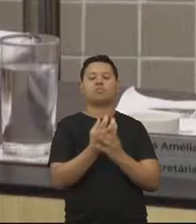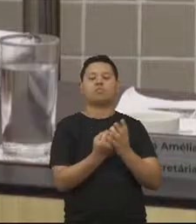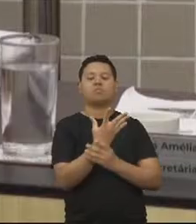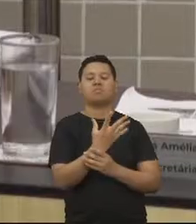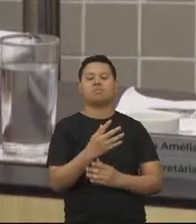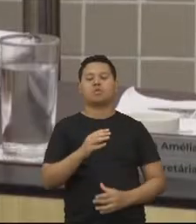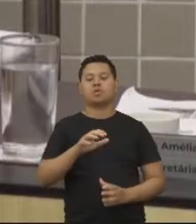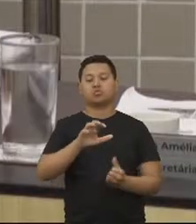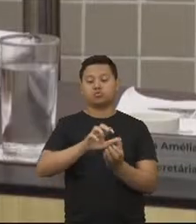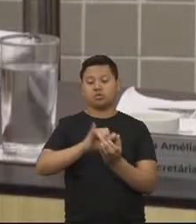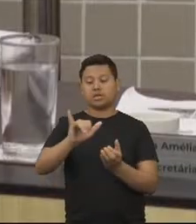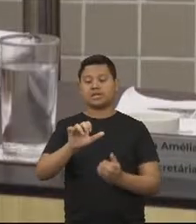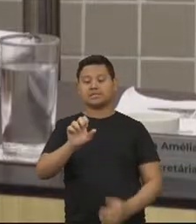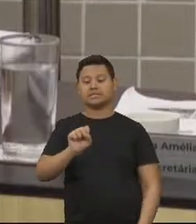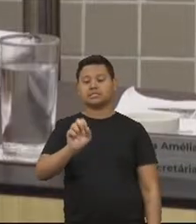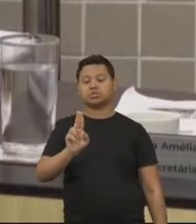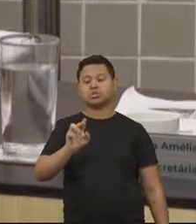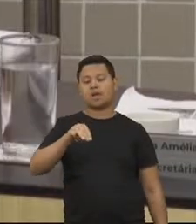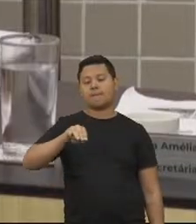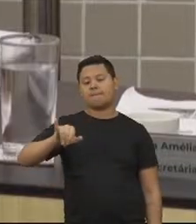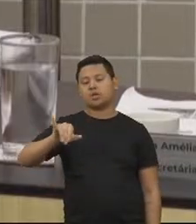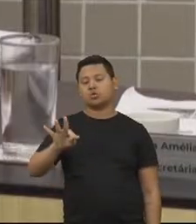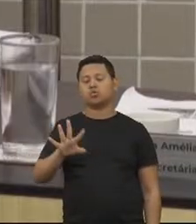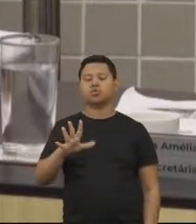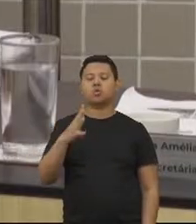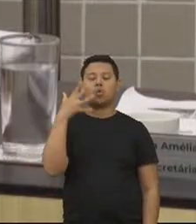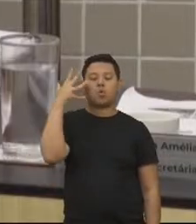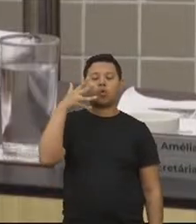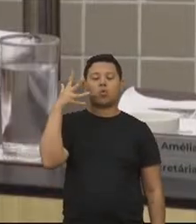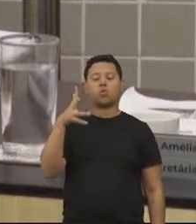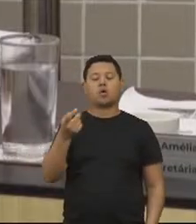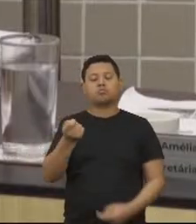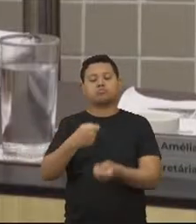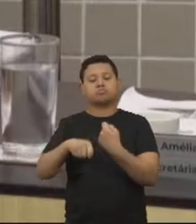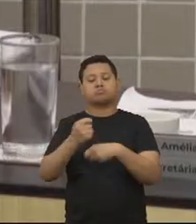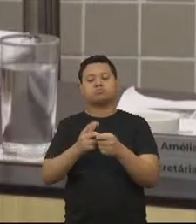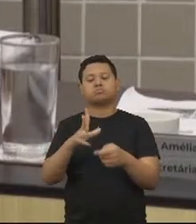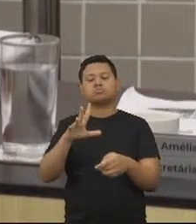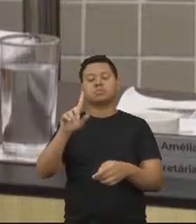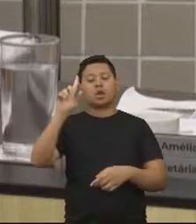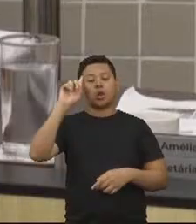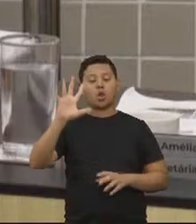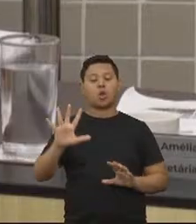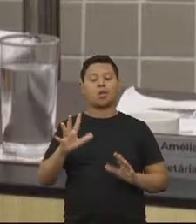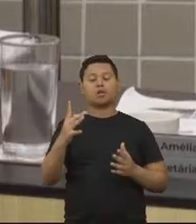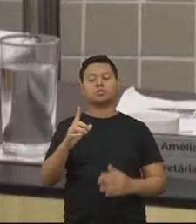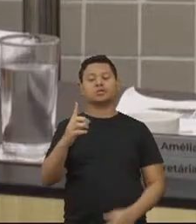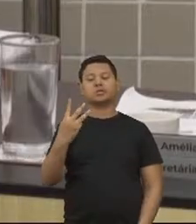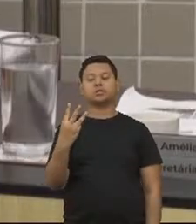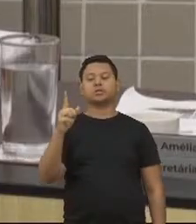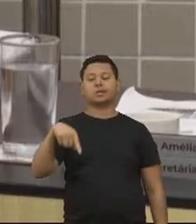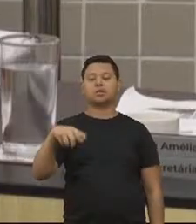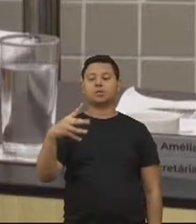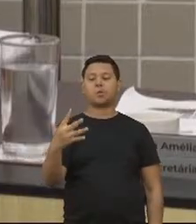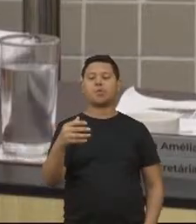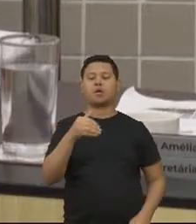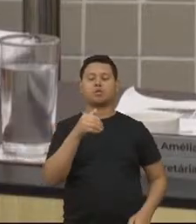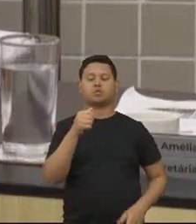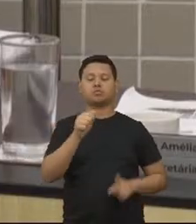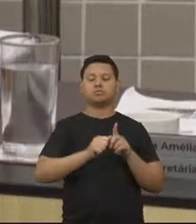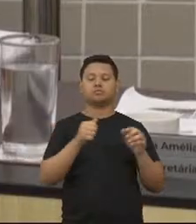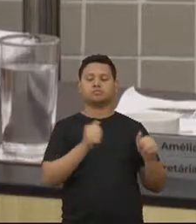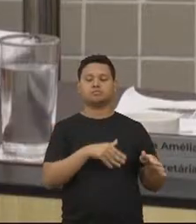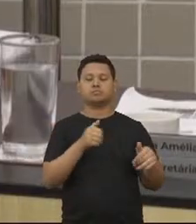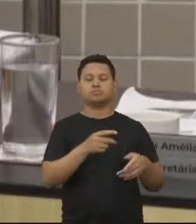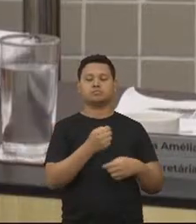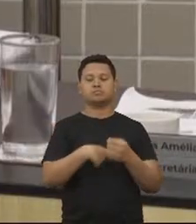do Jacareí Summit 2025, Fórum de Desenvolvimento Socioeconômico, realizados nos dias 3 e 4 de setembro de 2025